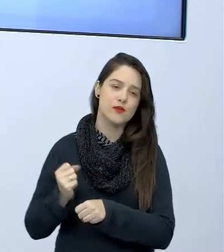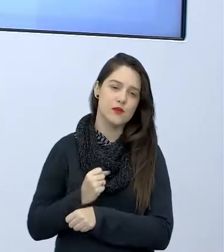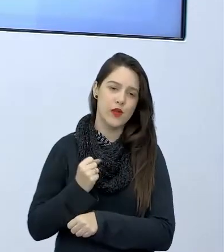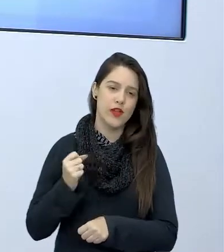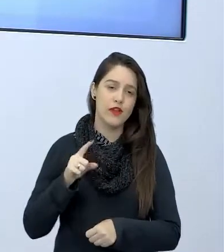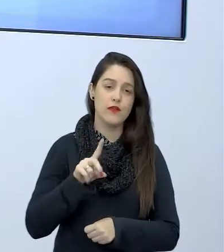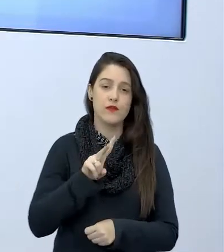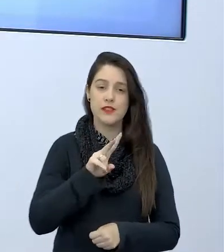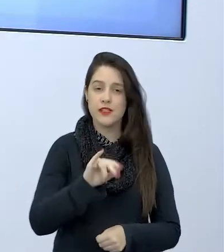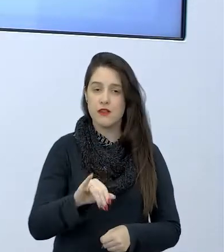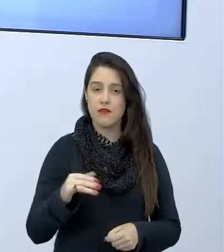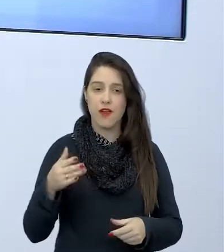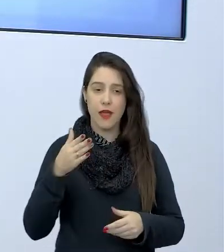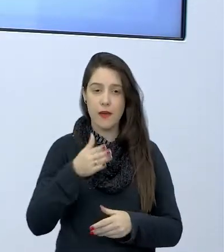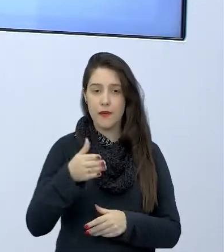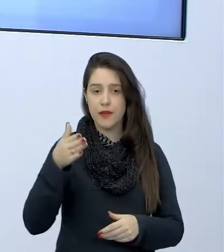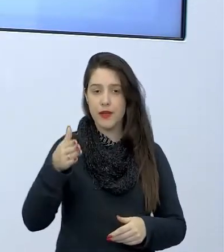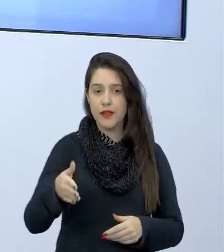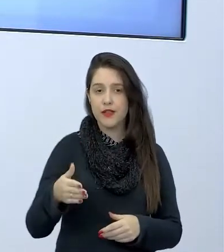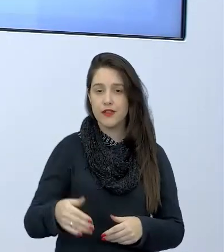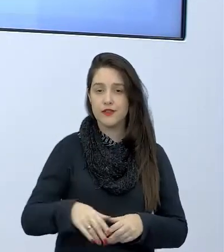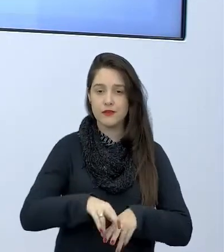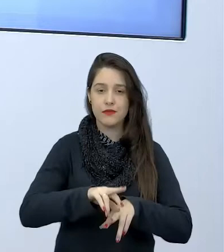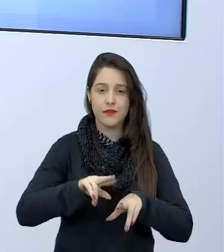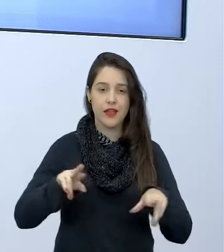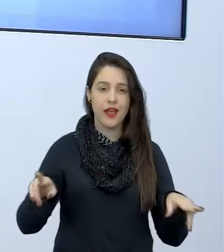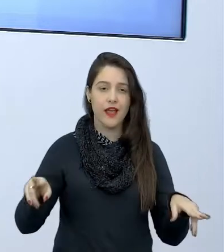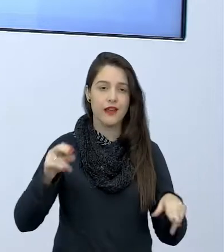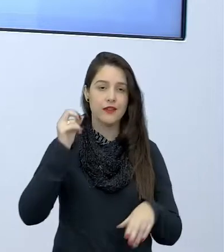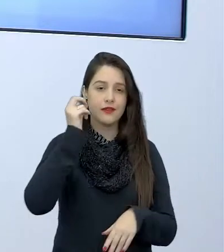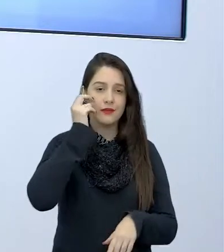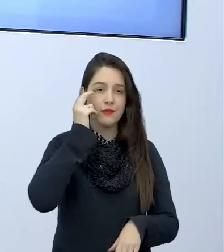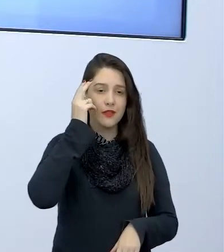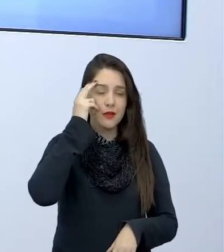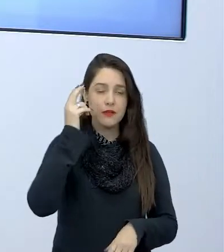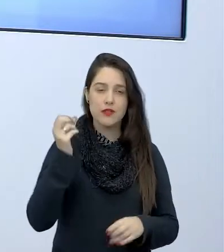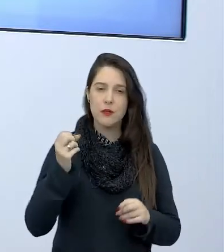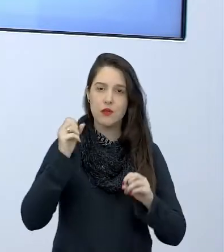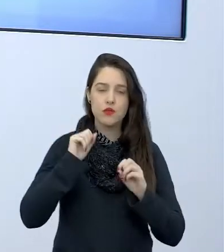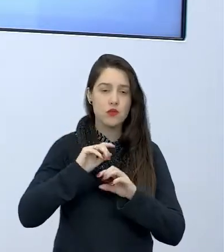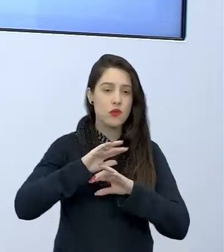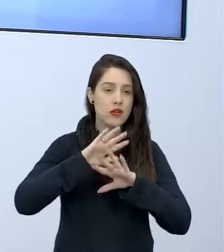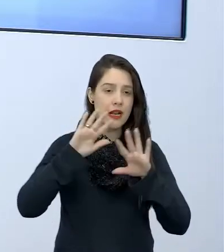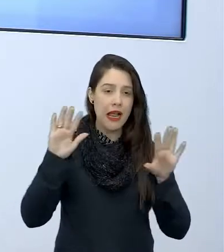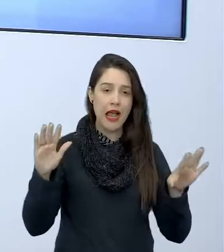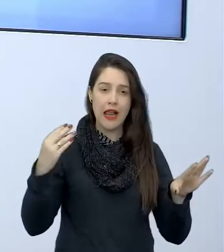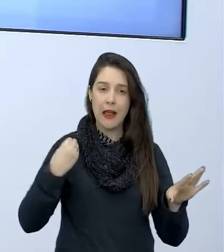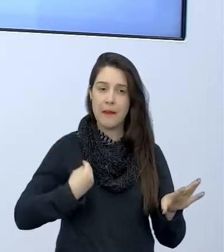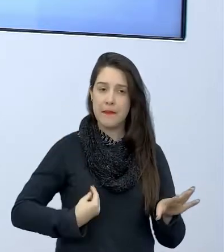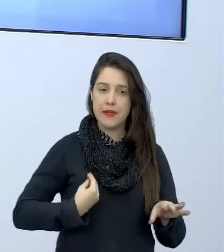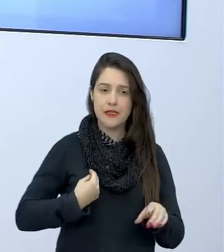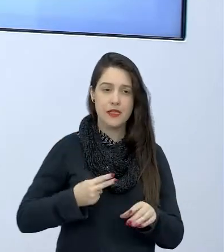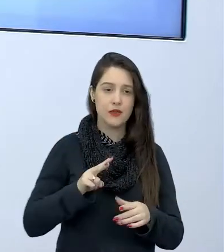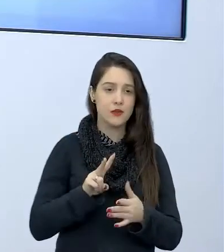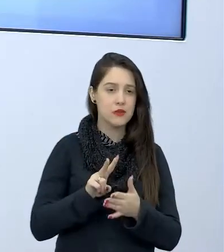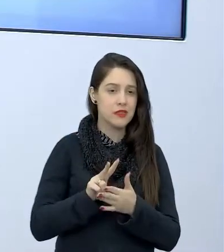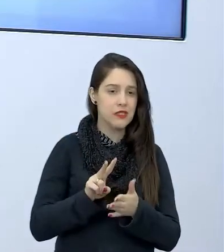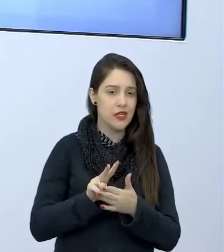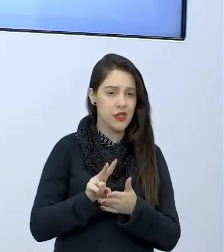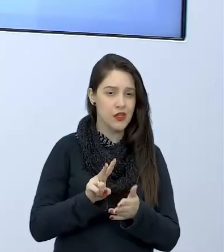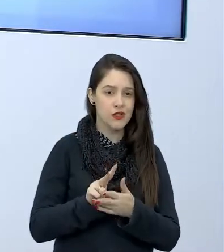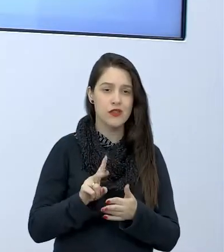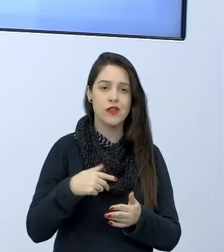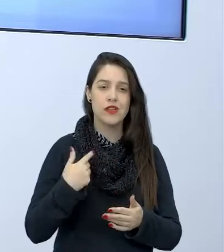você vai para o sul do Brasil, quando você olha para a arquitetura do lugar, você vê muito claro a presença ali de marcos arquitetônicos, tanto alemães